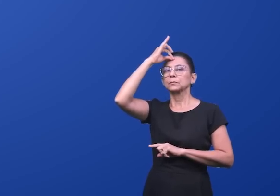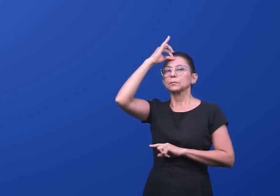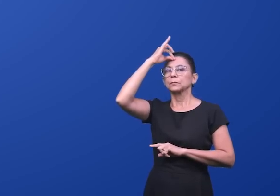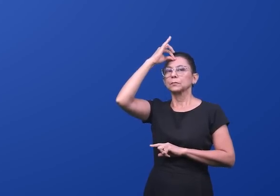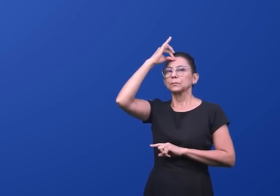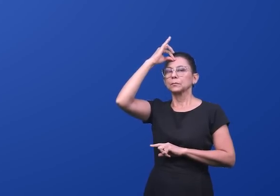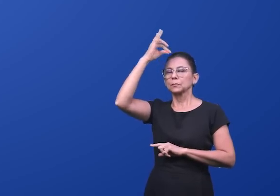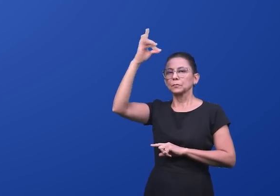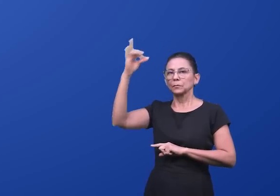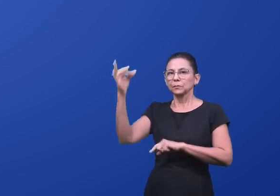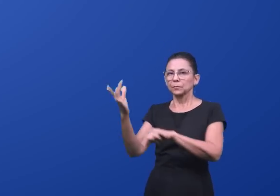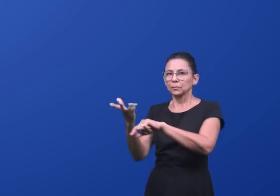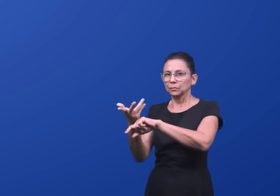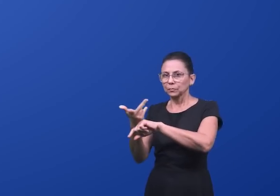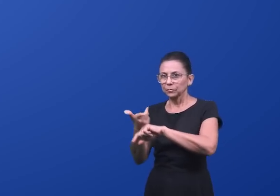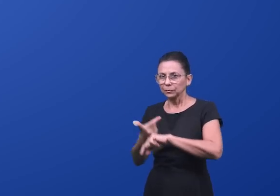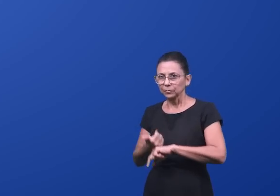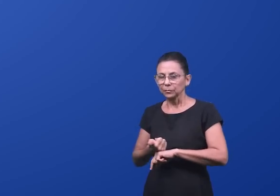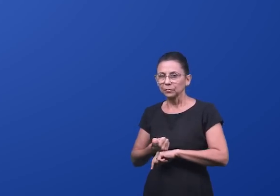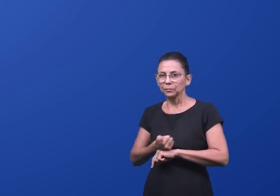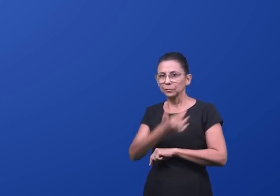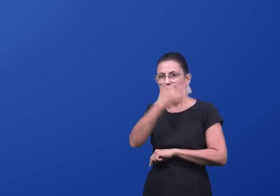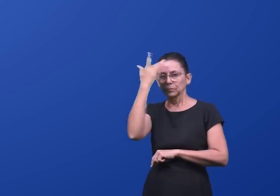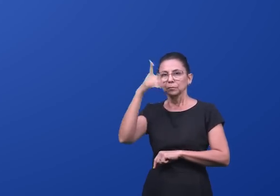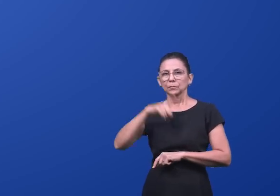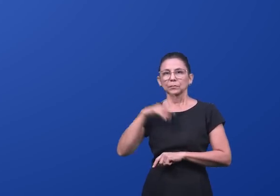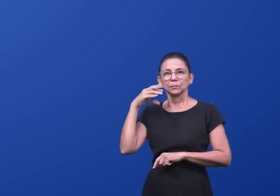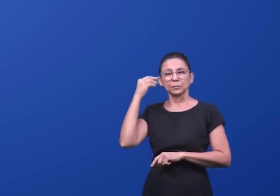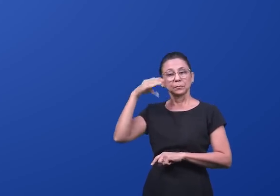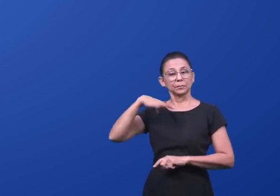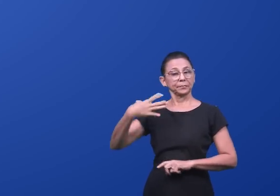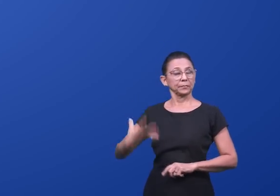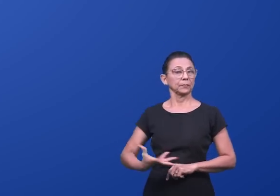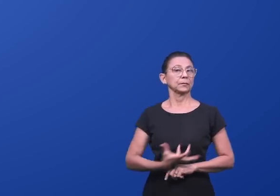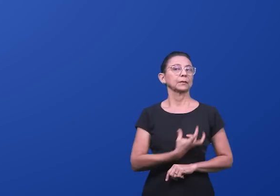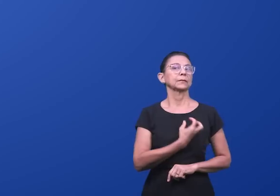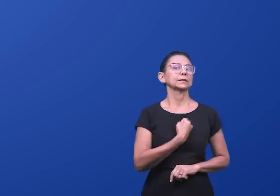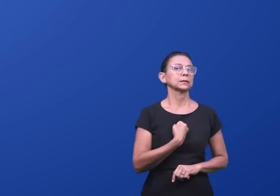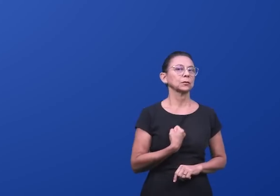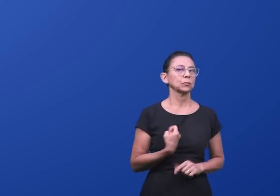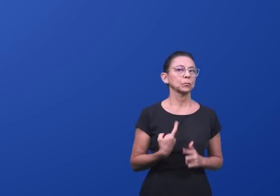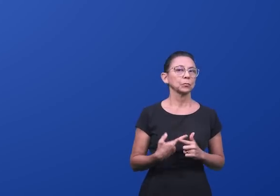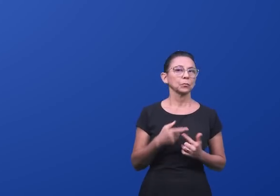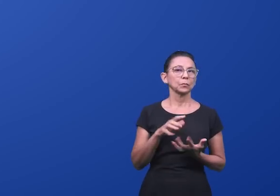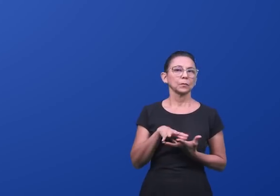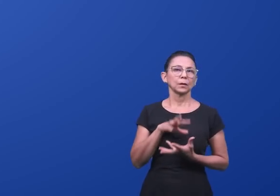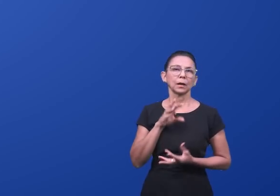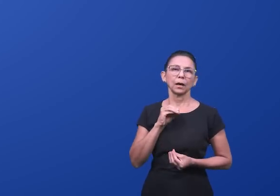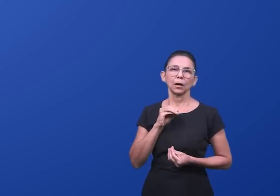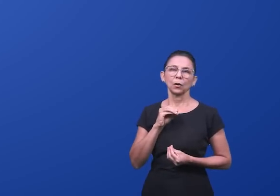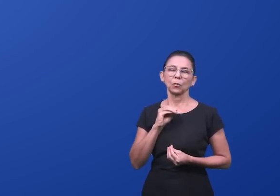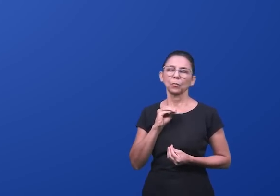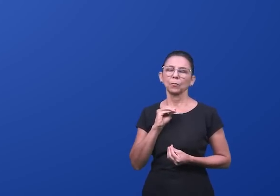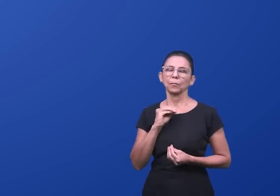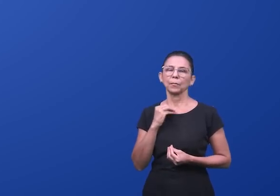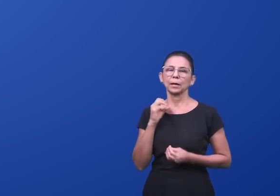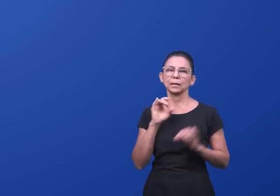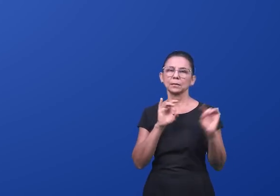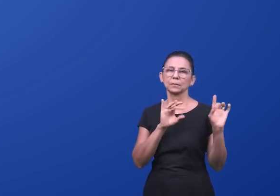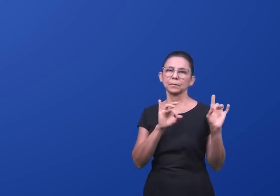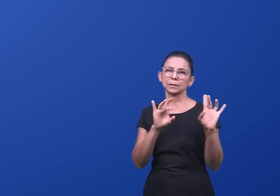Santo para levar o homem a uma experiência pessoal de